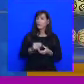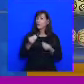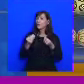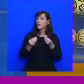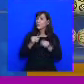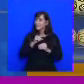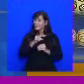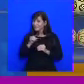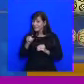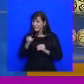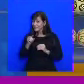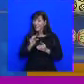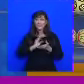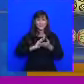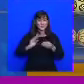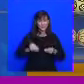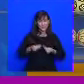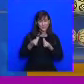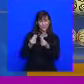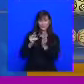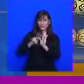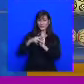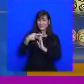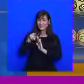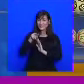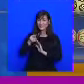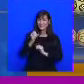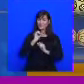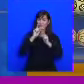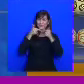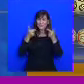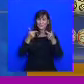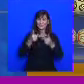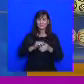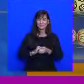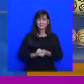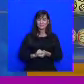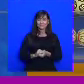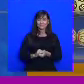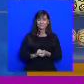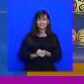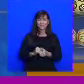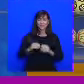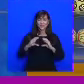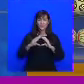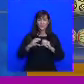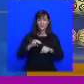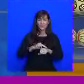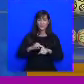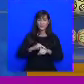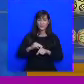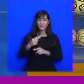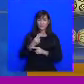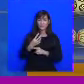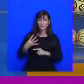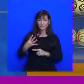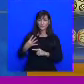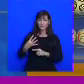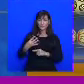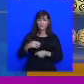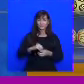Como é que você está indo, hein? Esse prêmio pode sair para você. Boa sorte. Bola marrom, número 24.